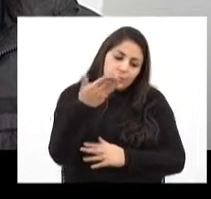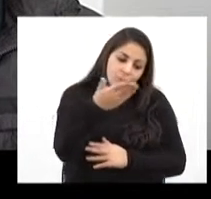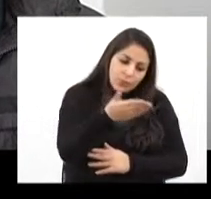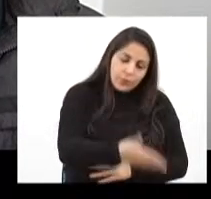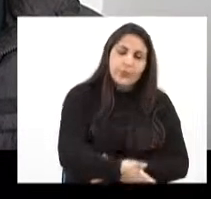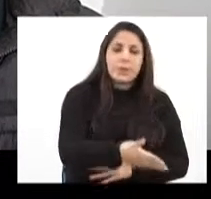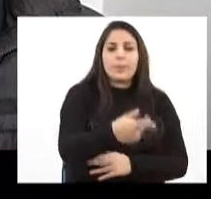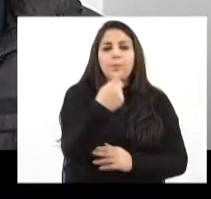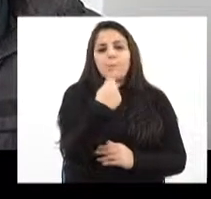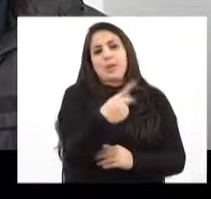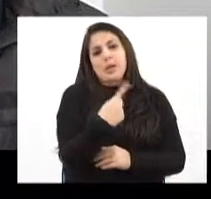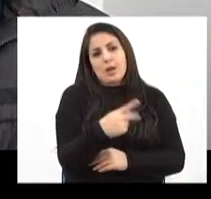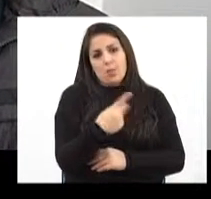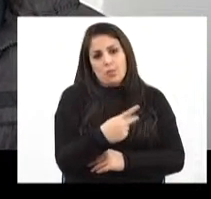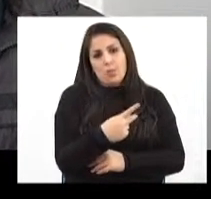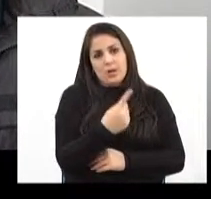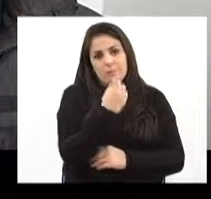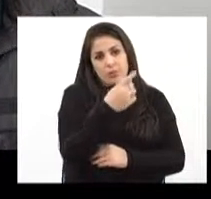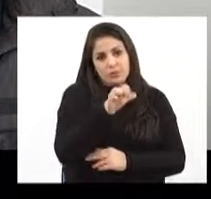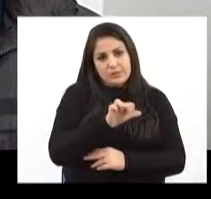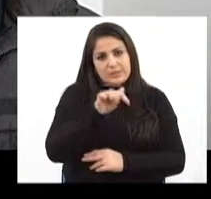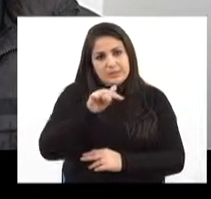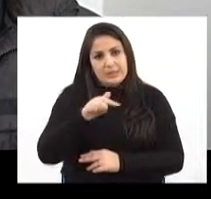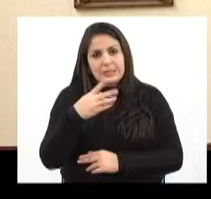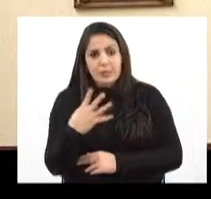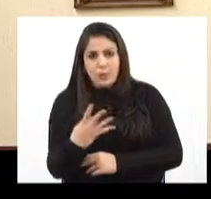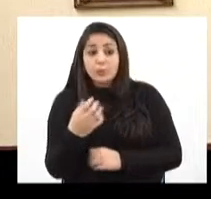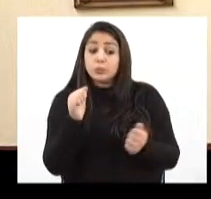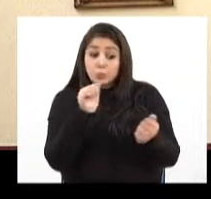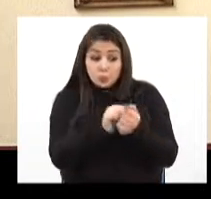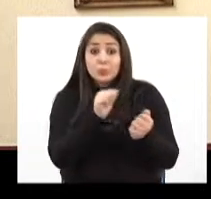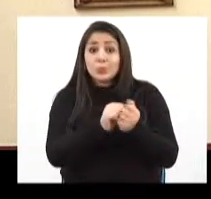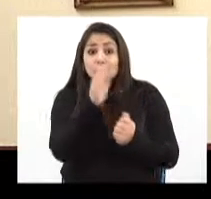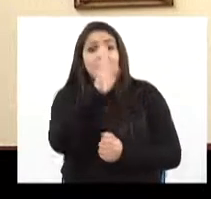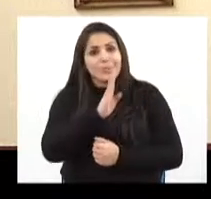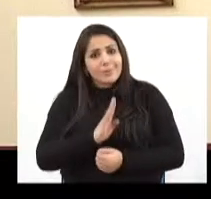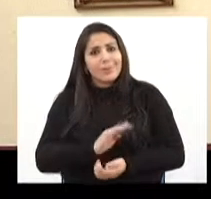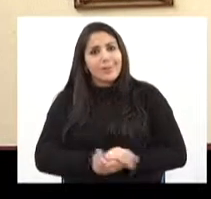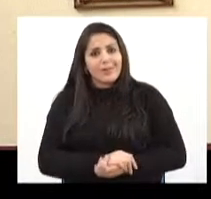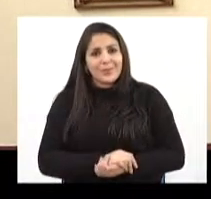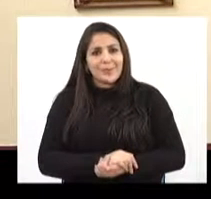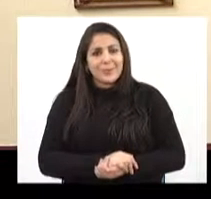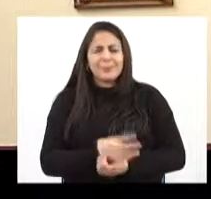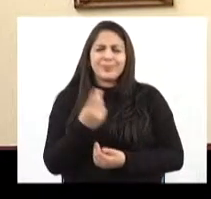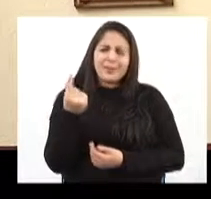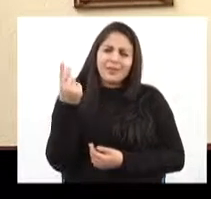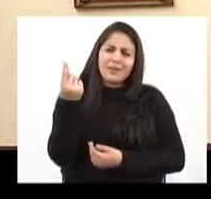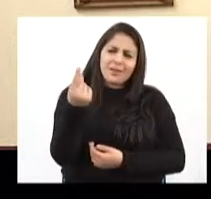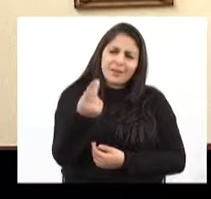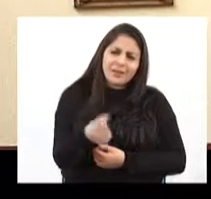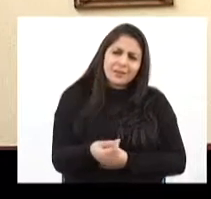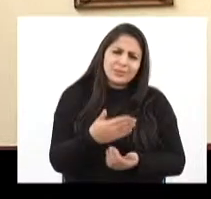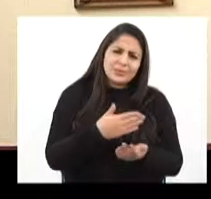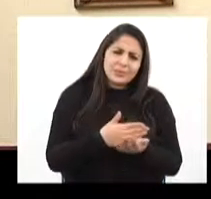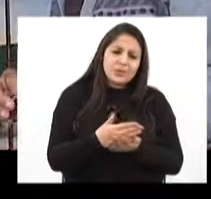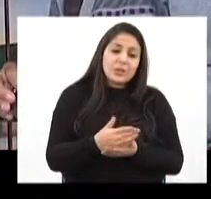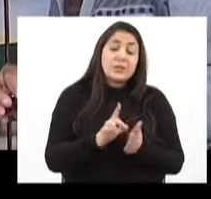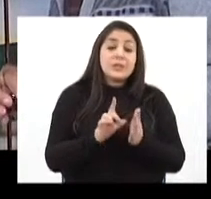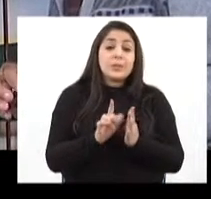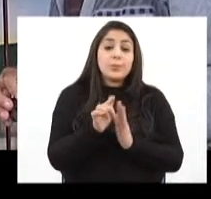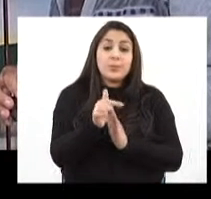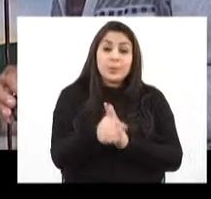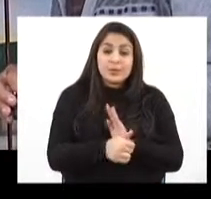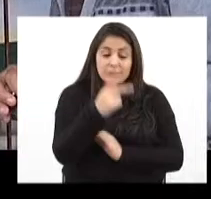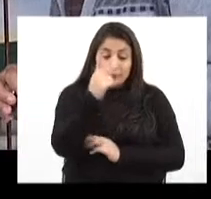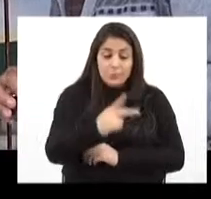74, junto com os nossos imigrantes brasileiros. Muito tempo se passou desde que o padre foi embora da cidade.